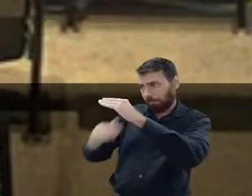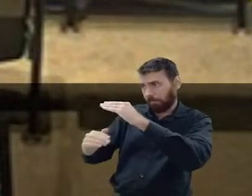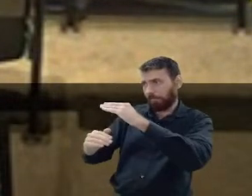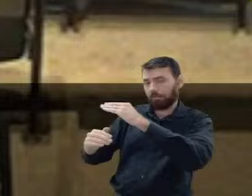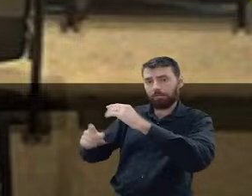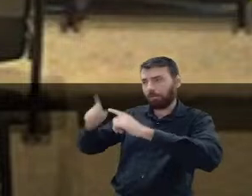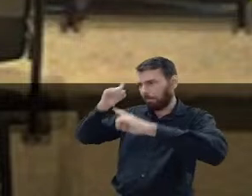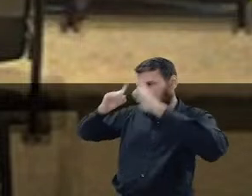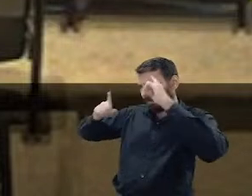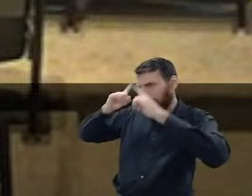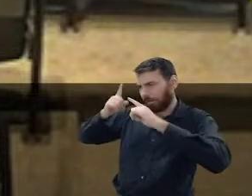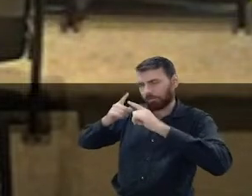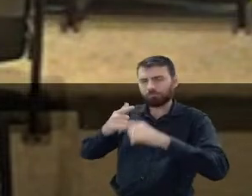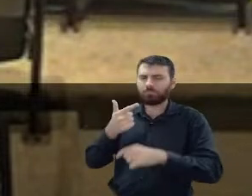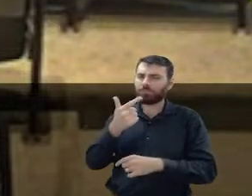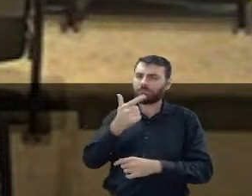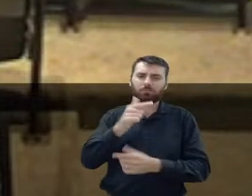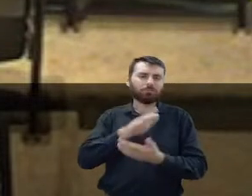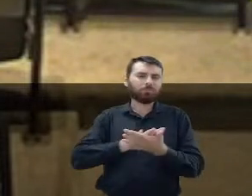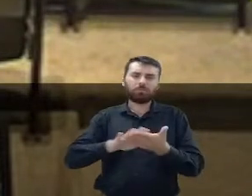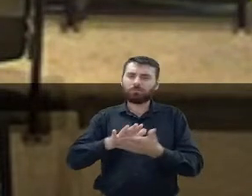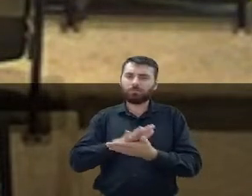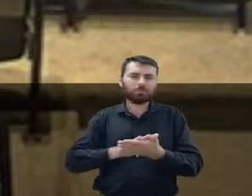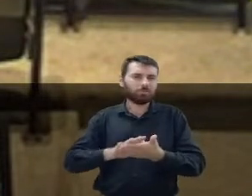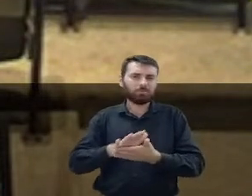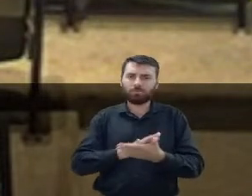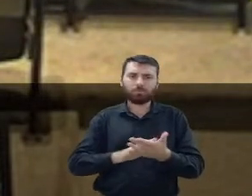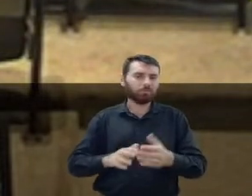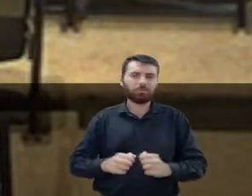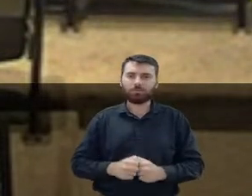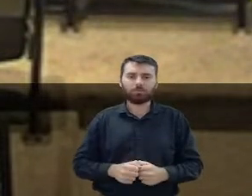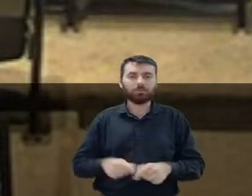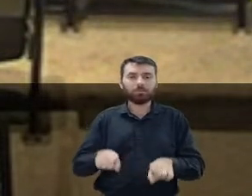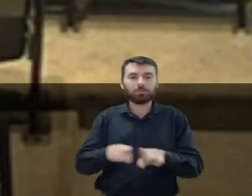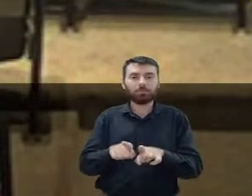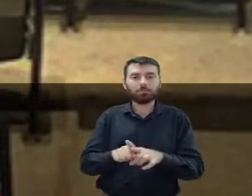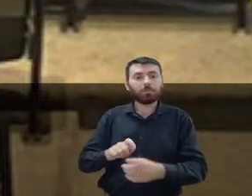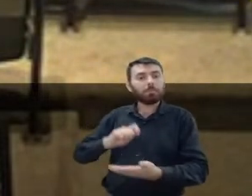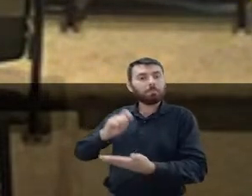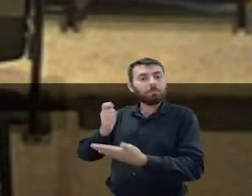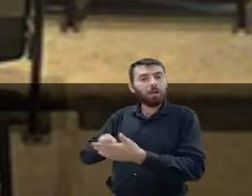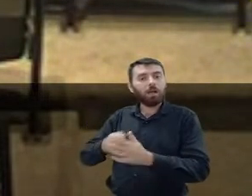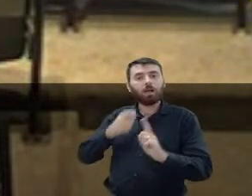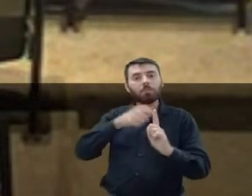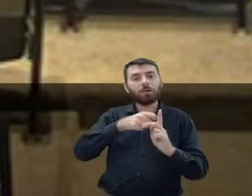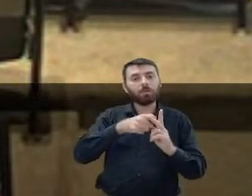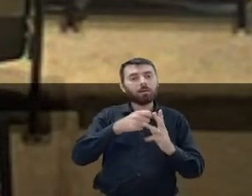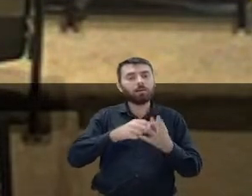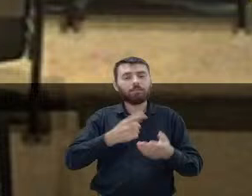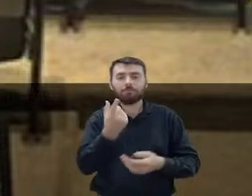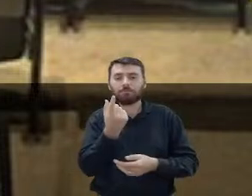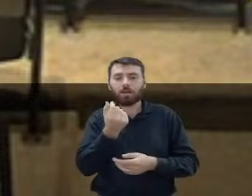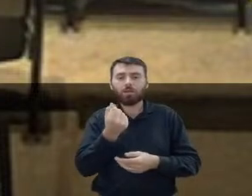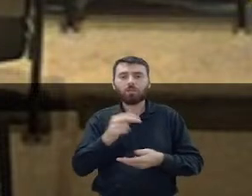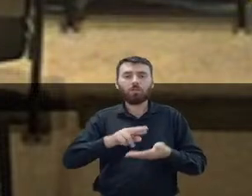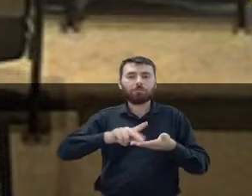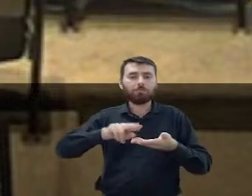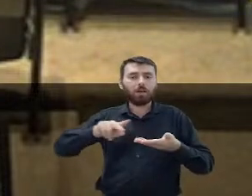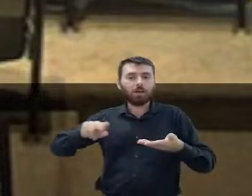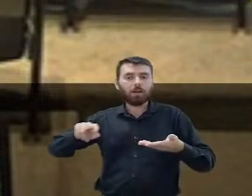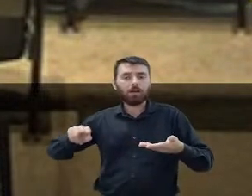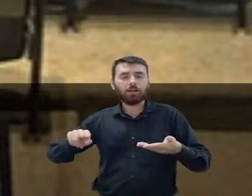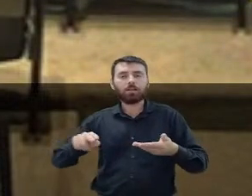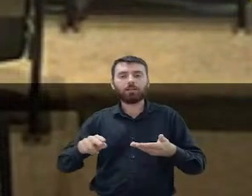as partes envolvidas, e tampouco fixação de controle de pagamentos mensais de diversos valores através da modalidade